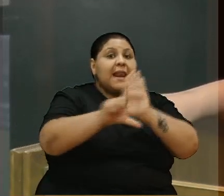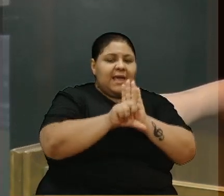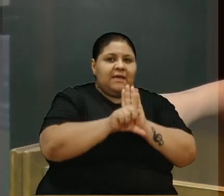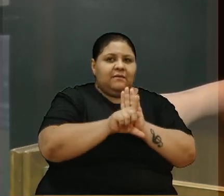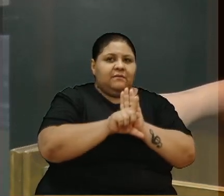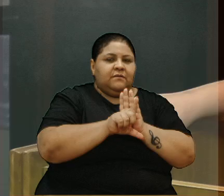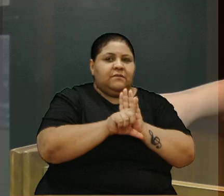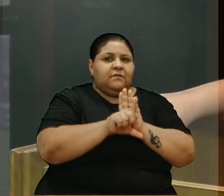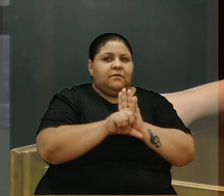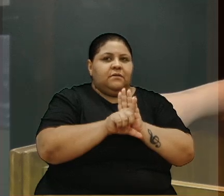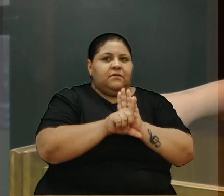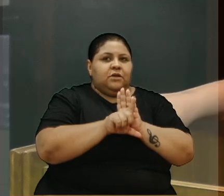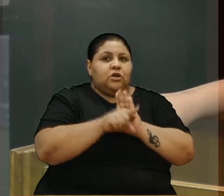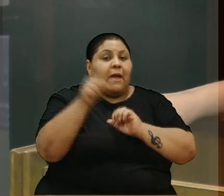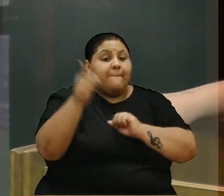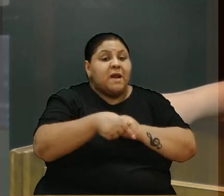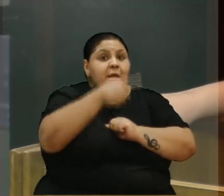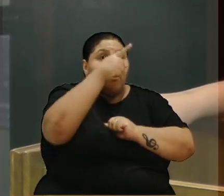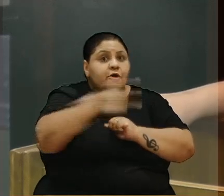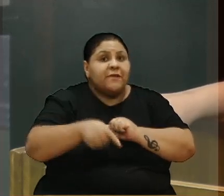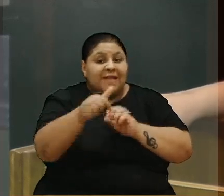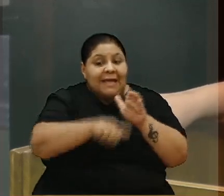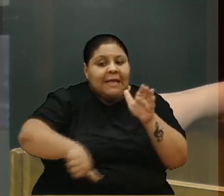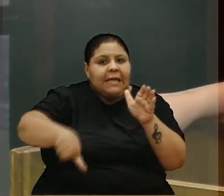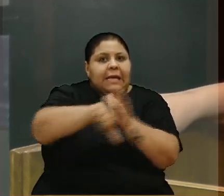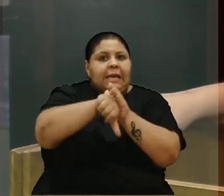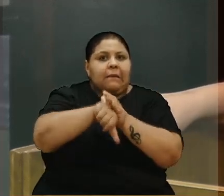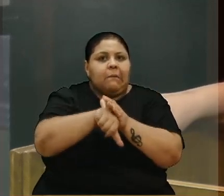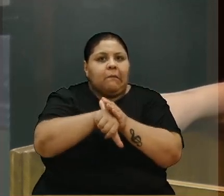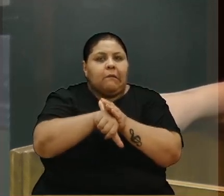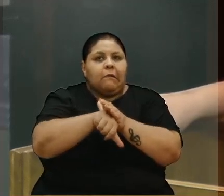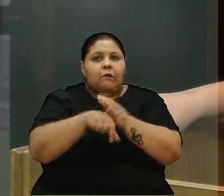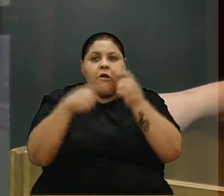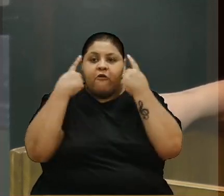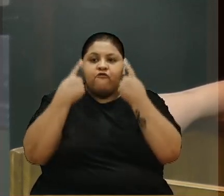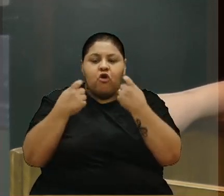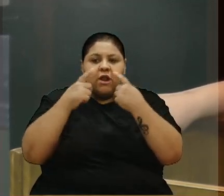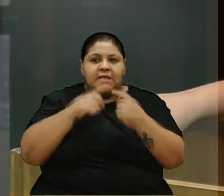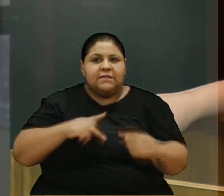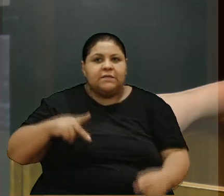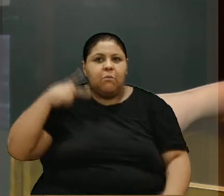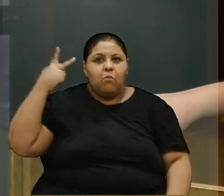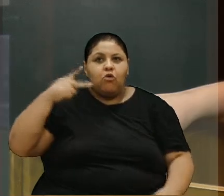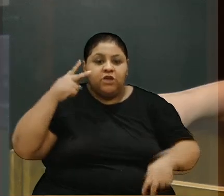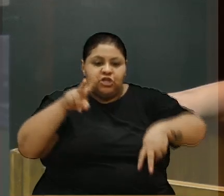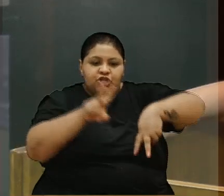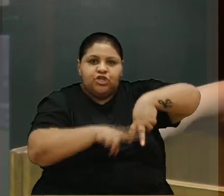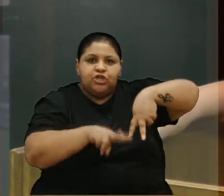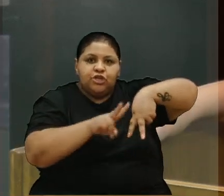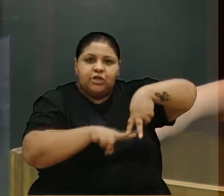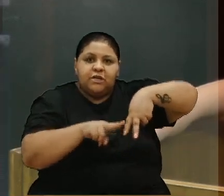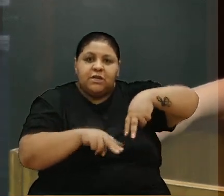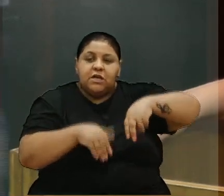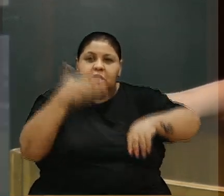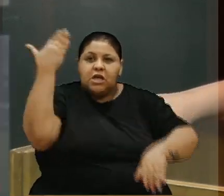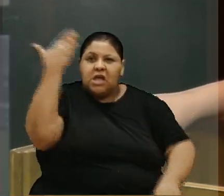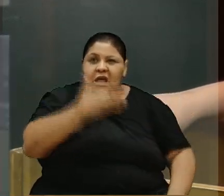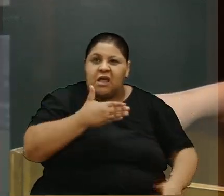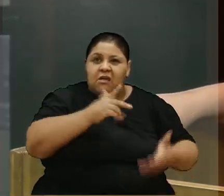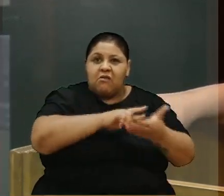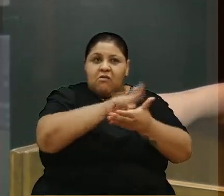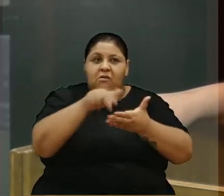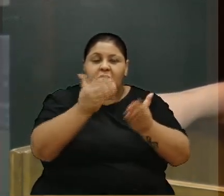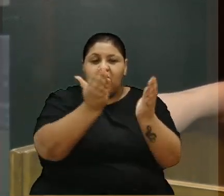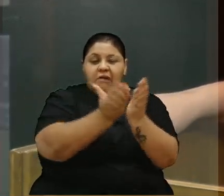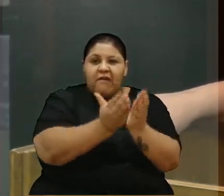lei. É proibido, é crime praticar violência política de gênero. E é comprovado por diversos